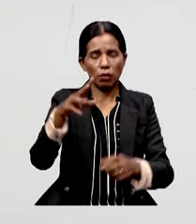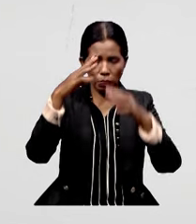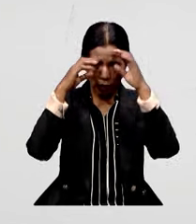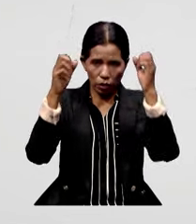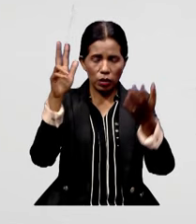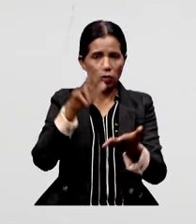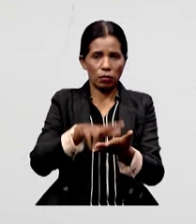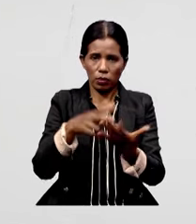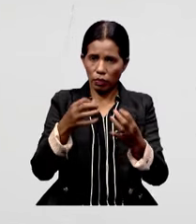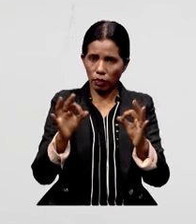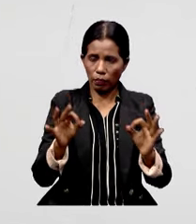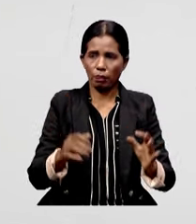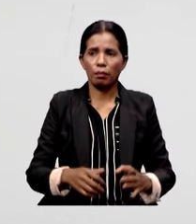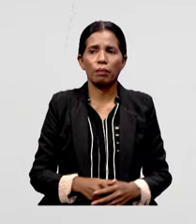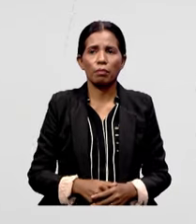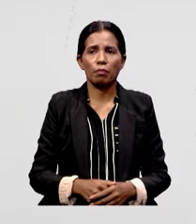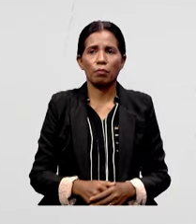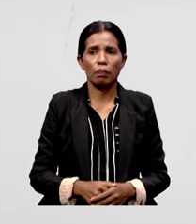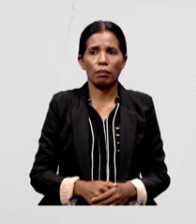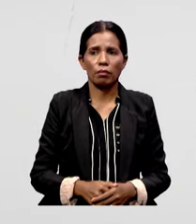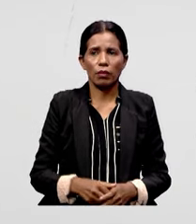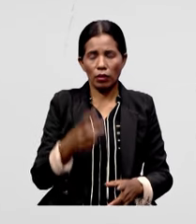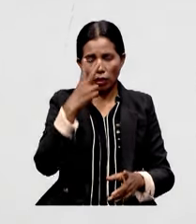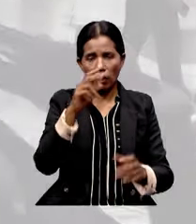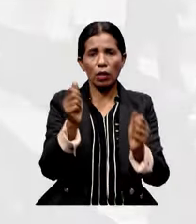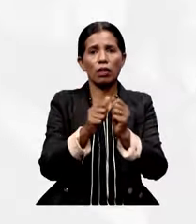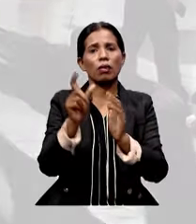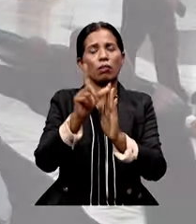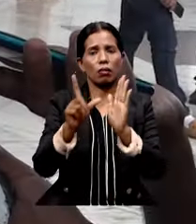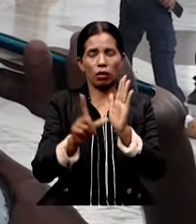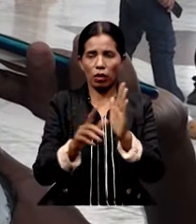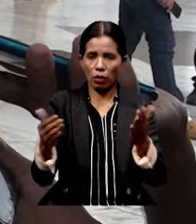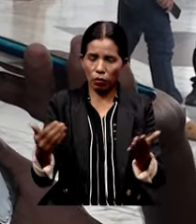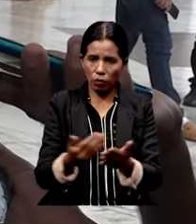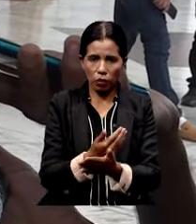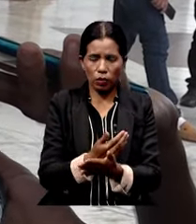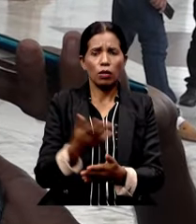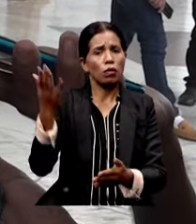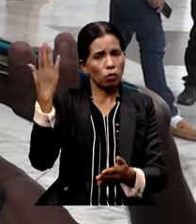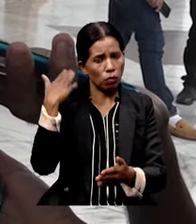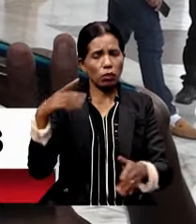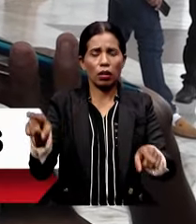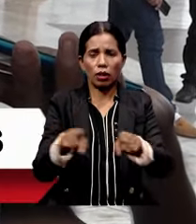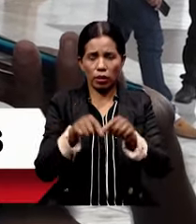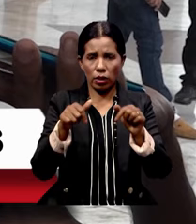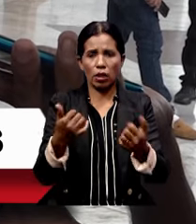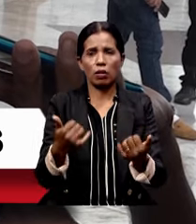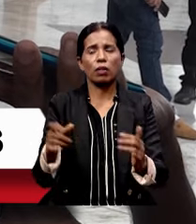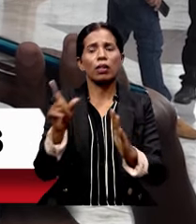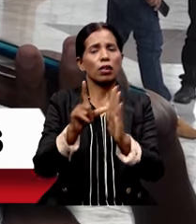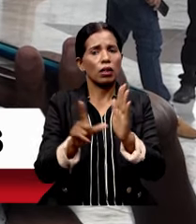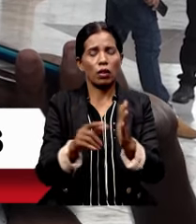promulgona. Leitura dia com a lei, Belifon, site, yona, ulu canessané. Agora lei fon los